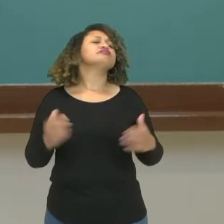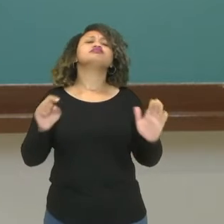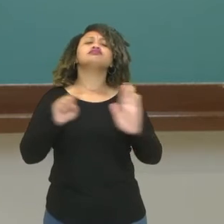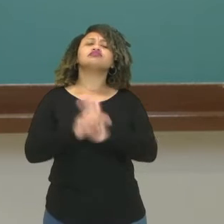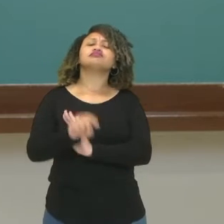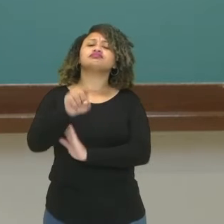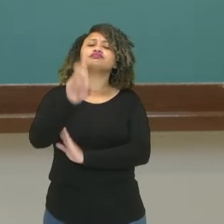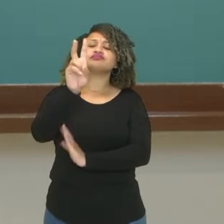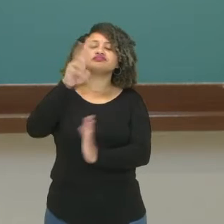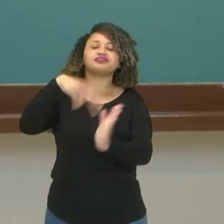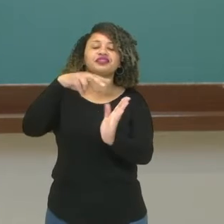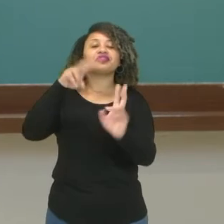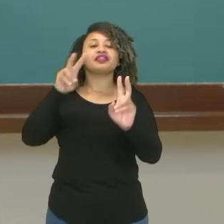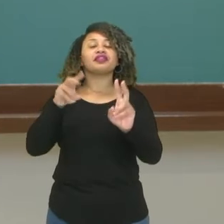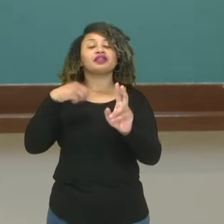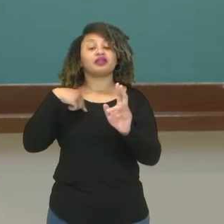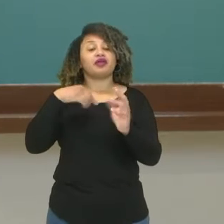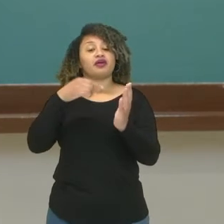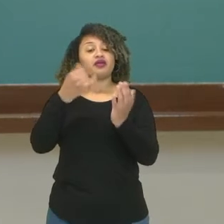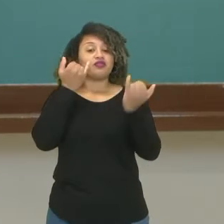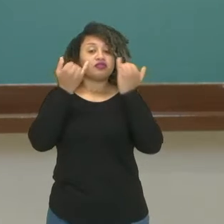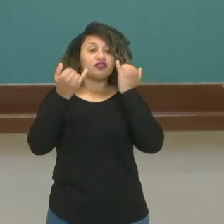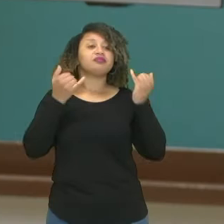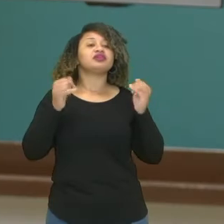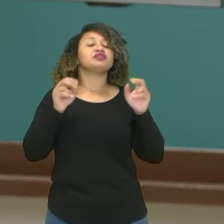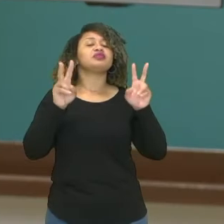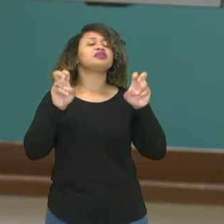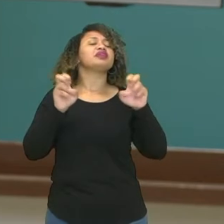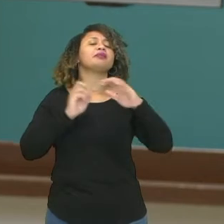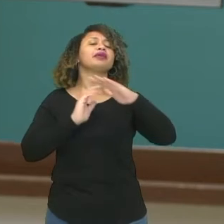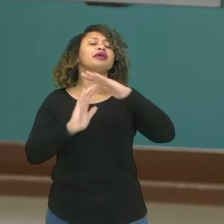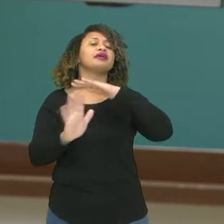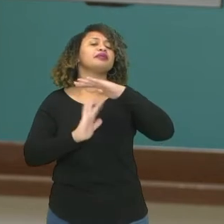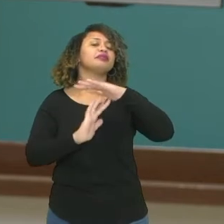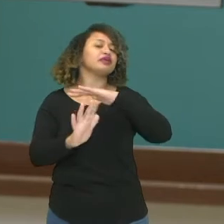leu notícias ou já ouviu falar sobre imigrantes?